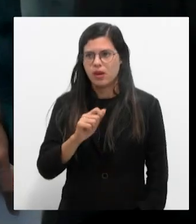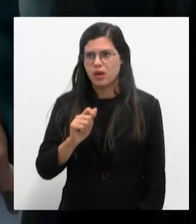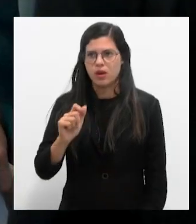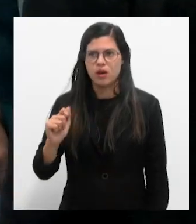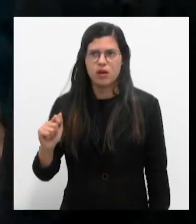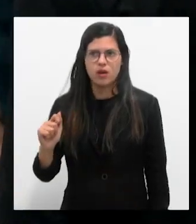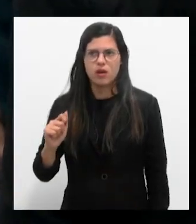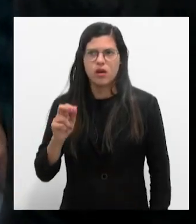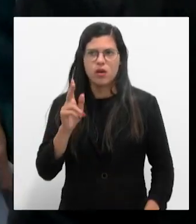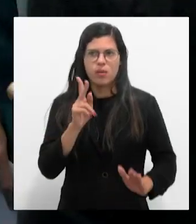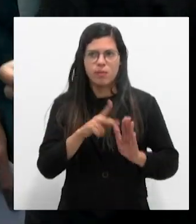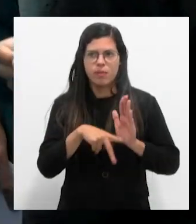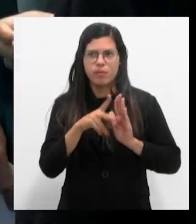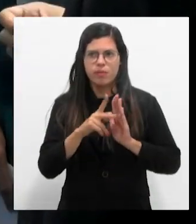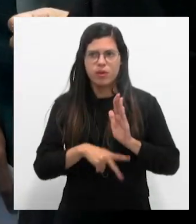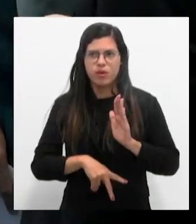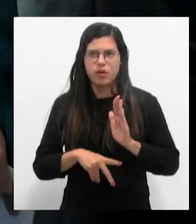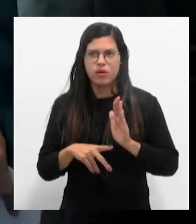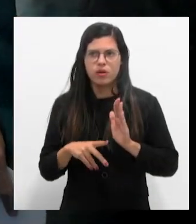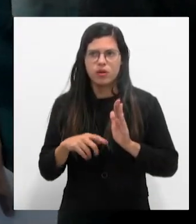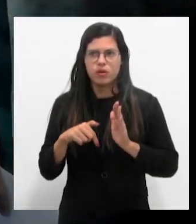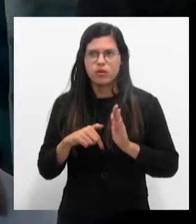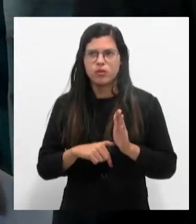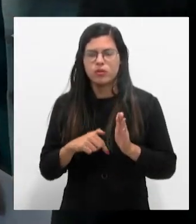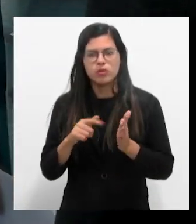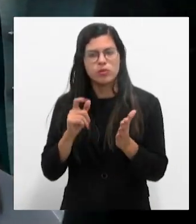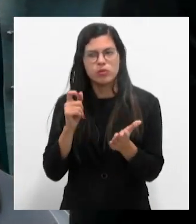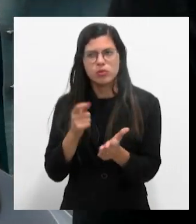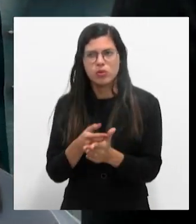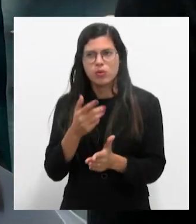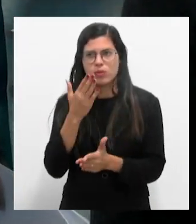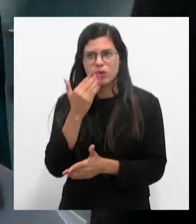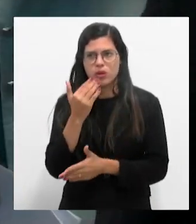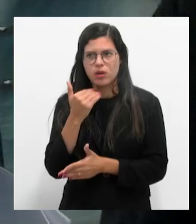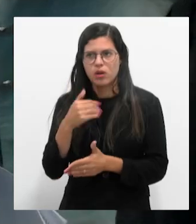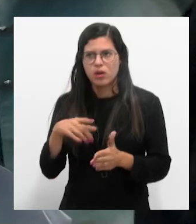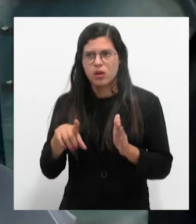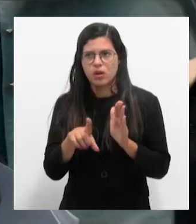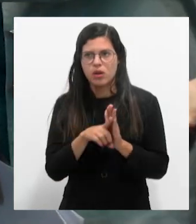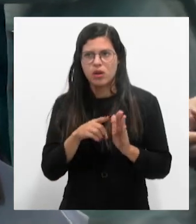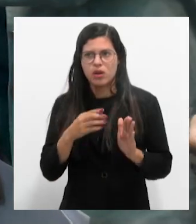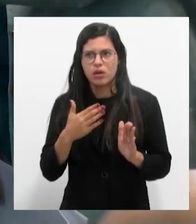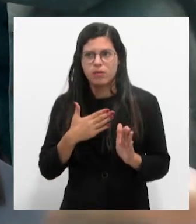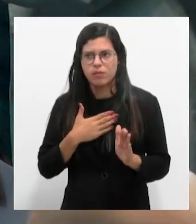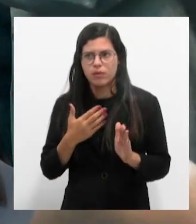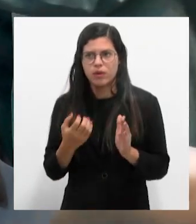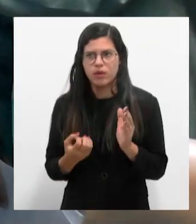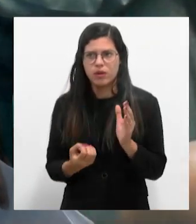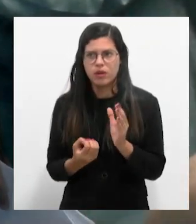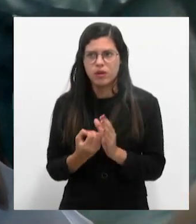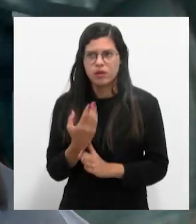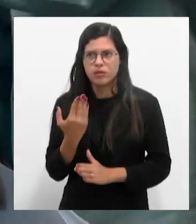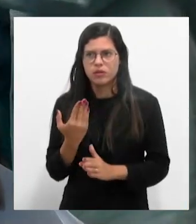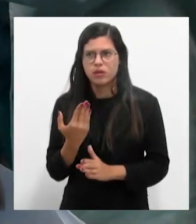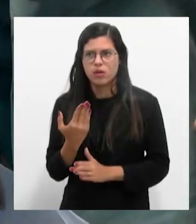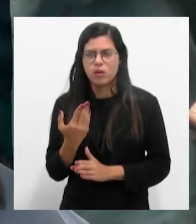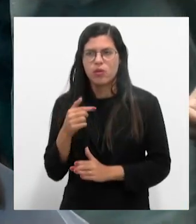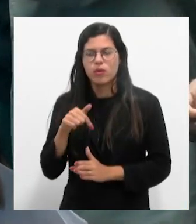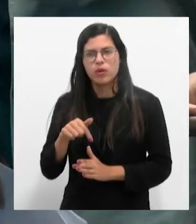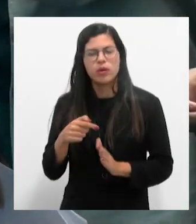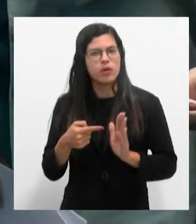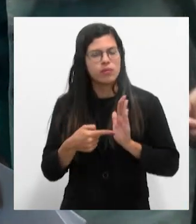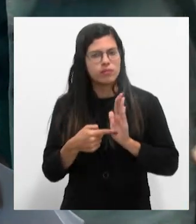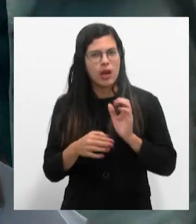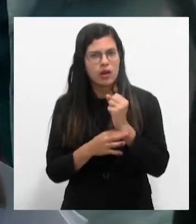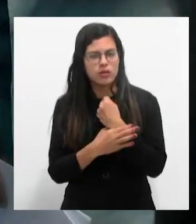é o Plano de Aquisição de Alimento, uma lei de minha autoria também, que garante a possibilidade de